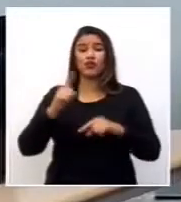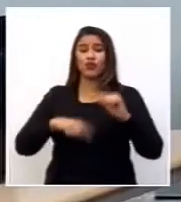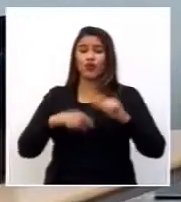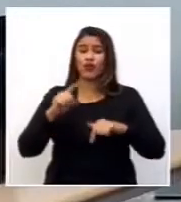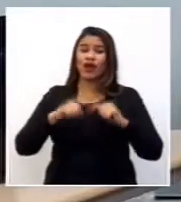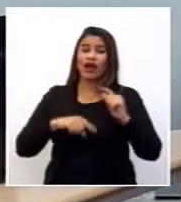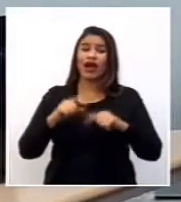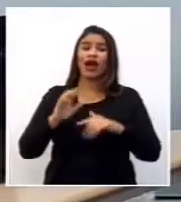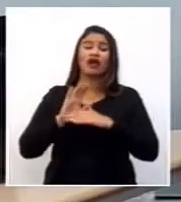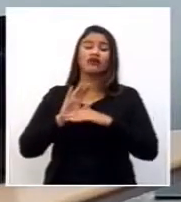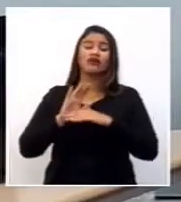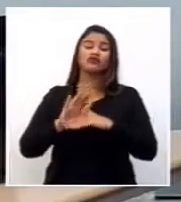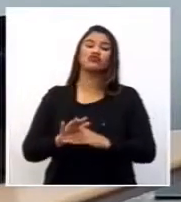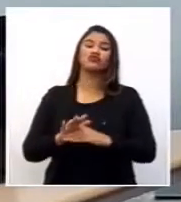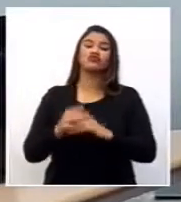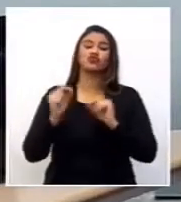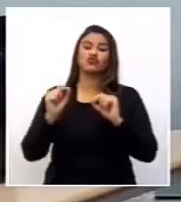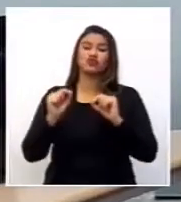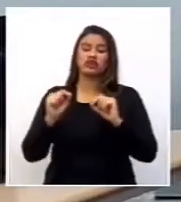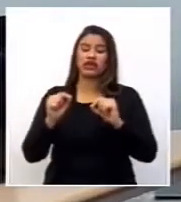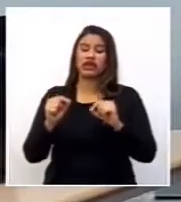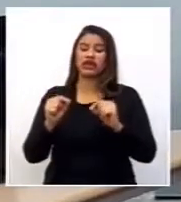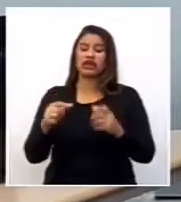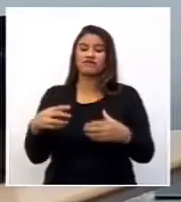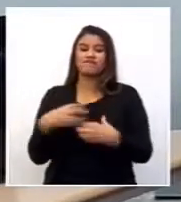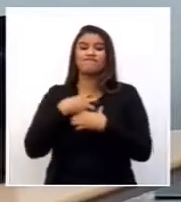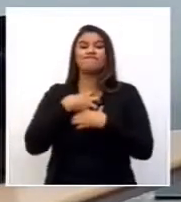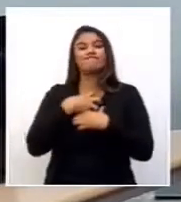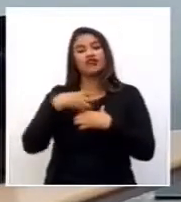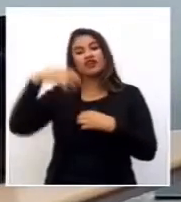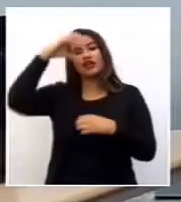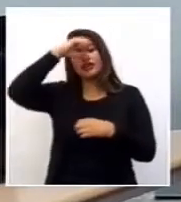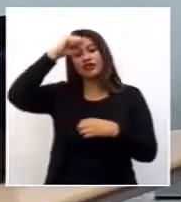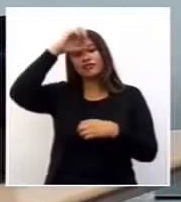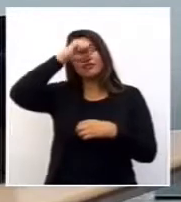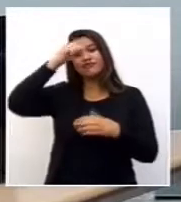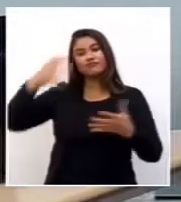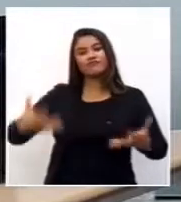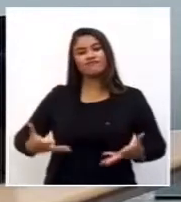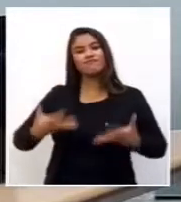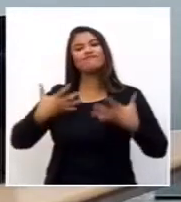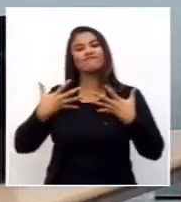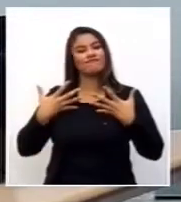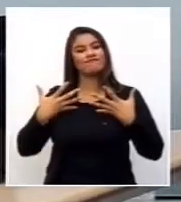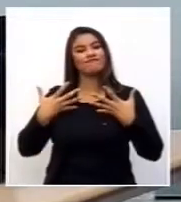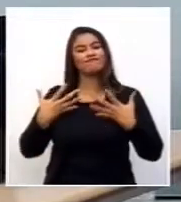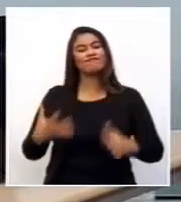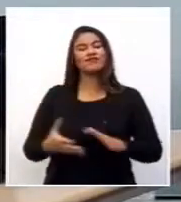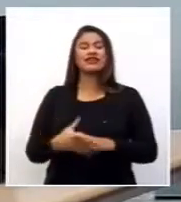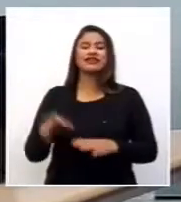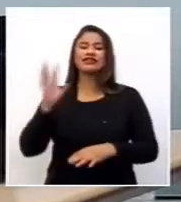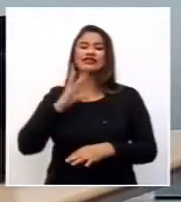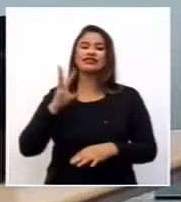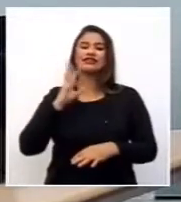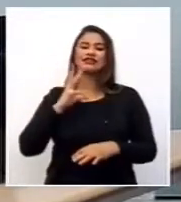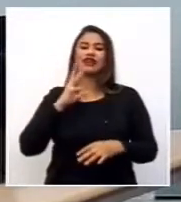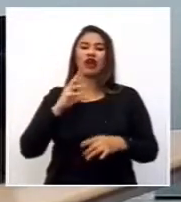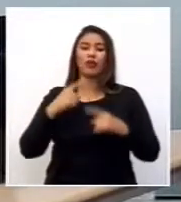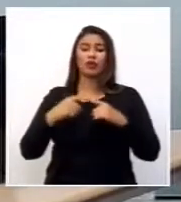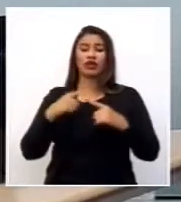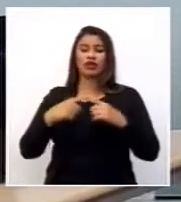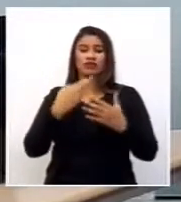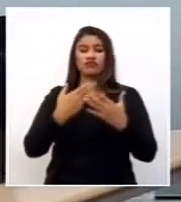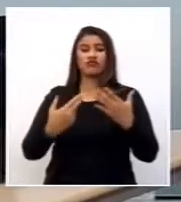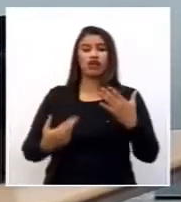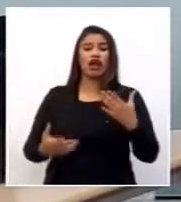aí vai trazendo, vai criando esses espaços, né, esses espaços de aprendizagem, nesses ambientes. Então, muito bacana. Então, isso é uma forma